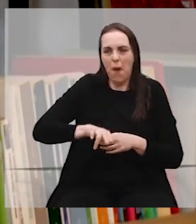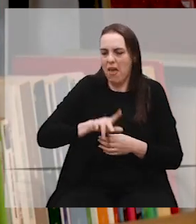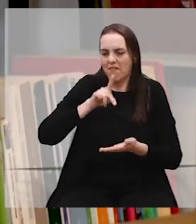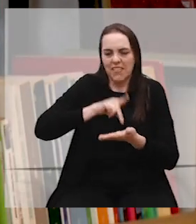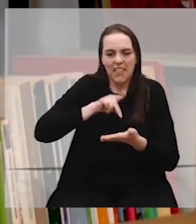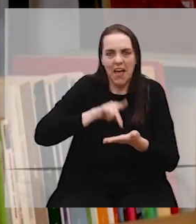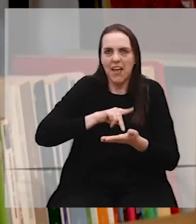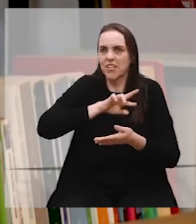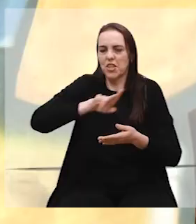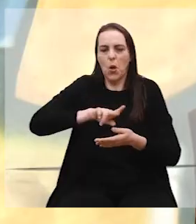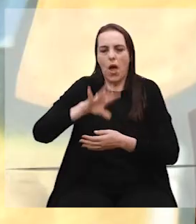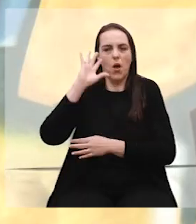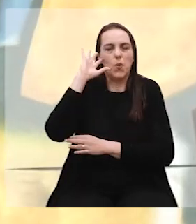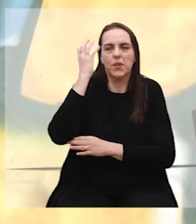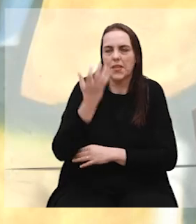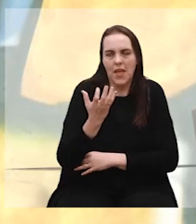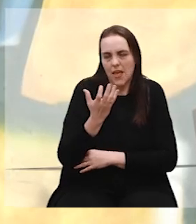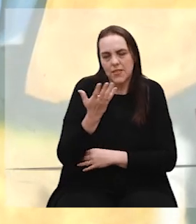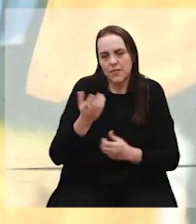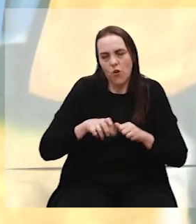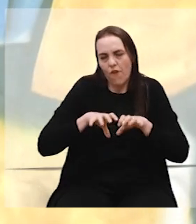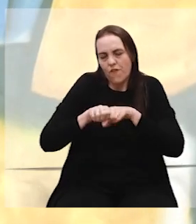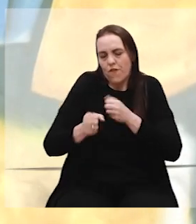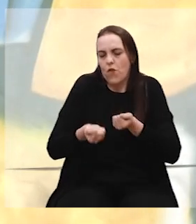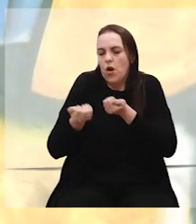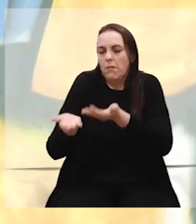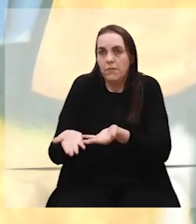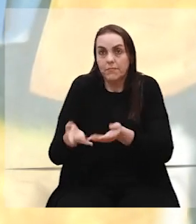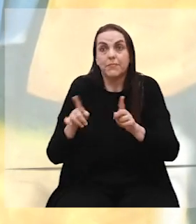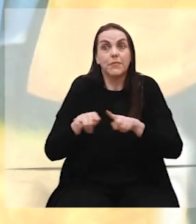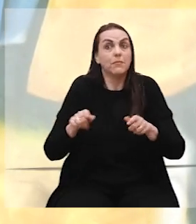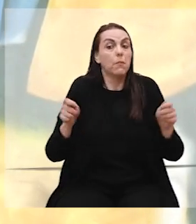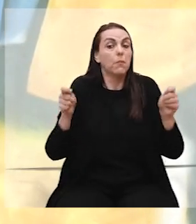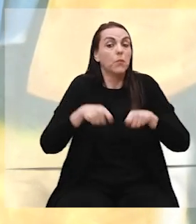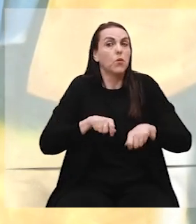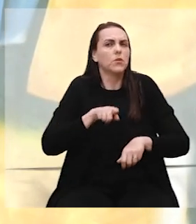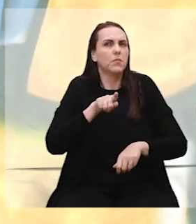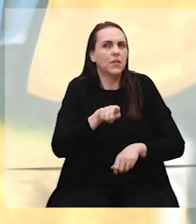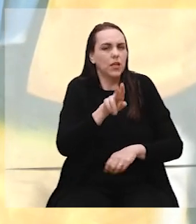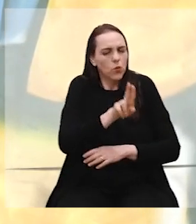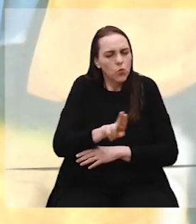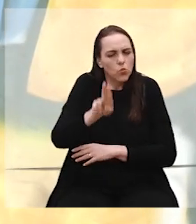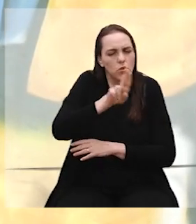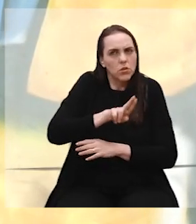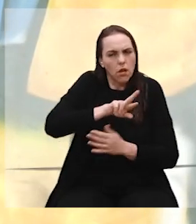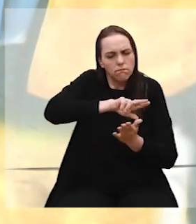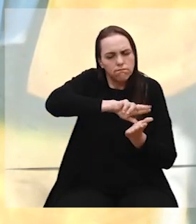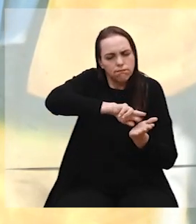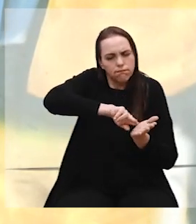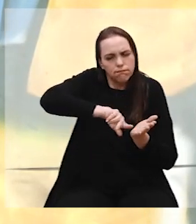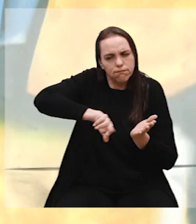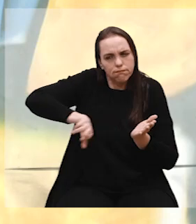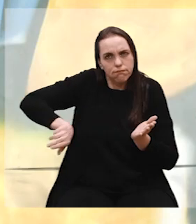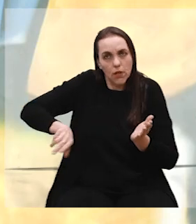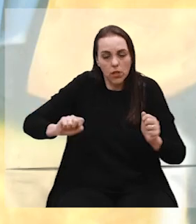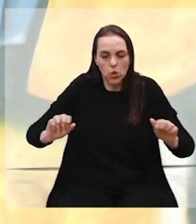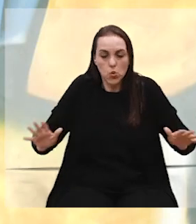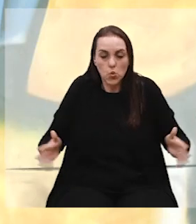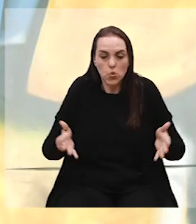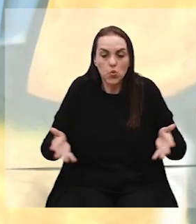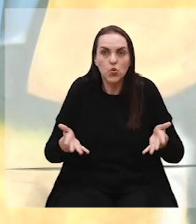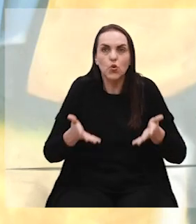que isso não forma, né? Agora, a possibilidade de usar todas